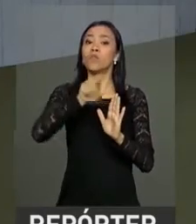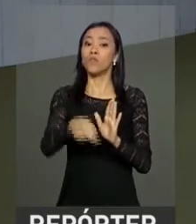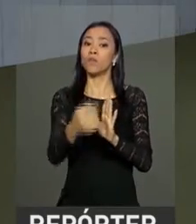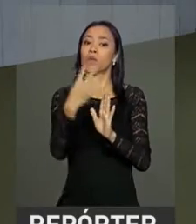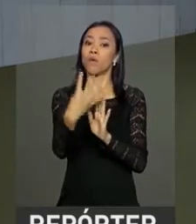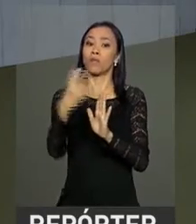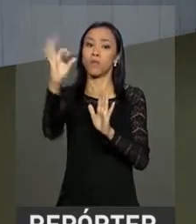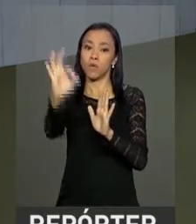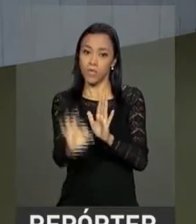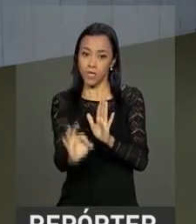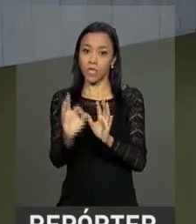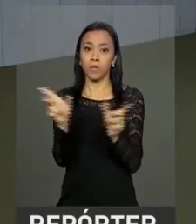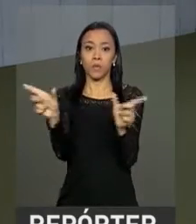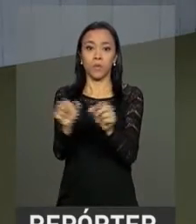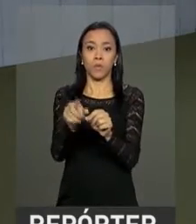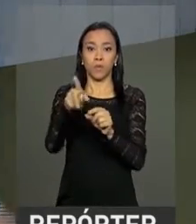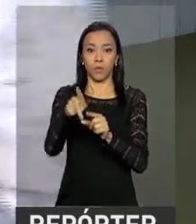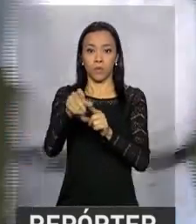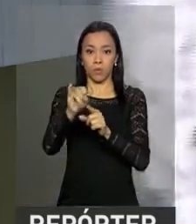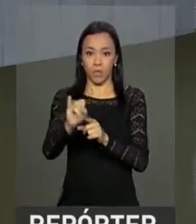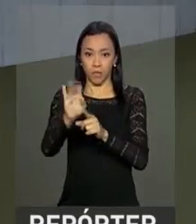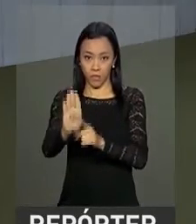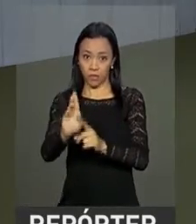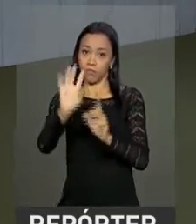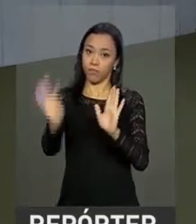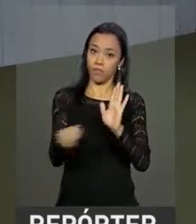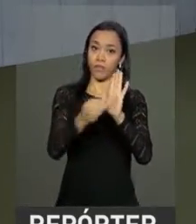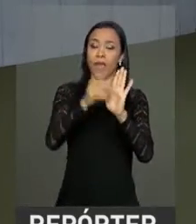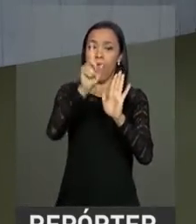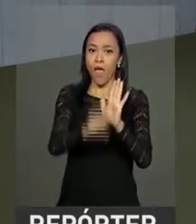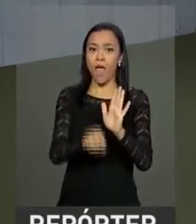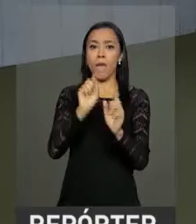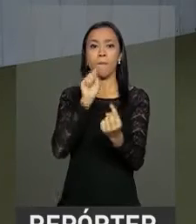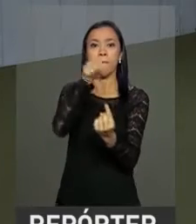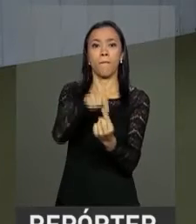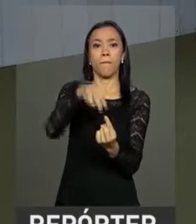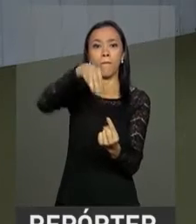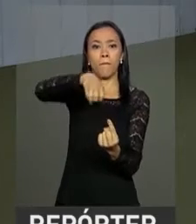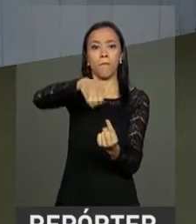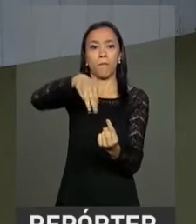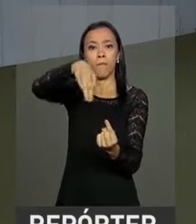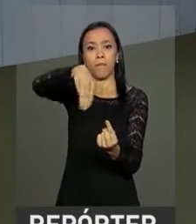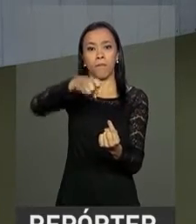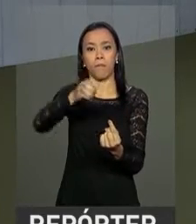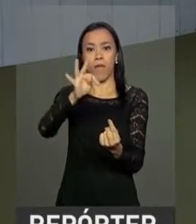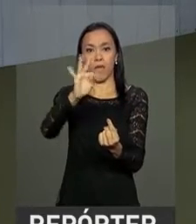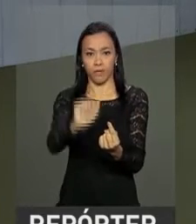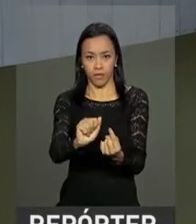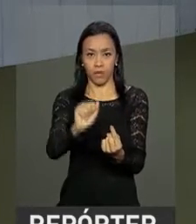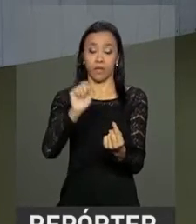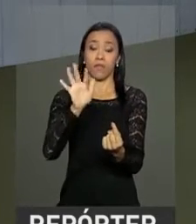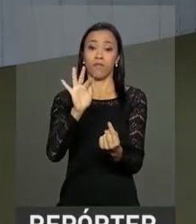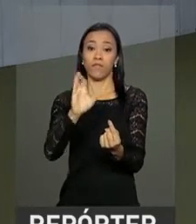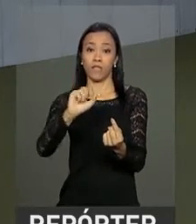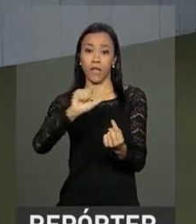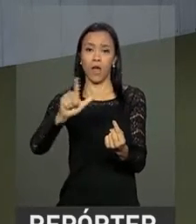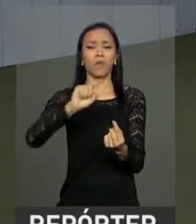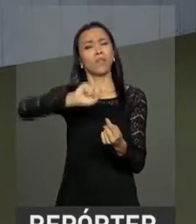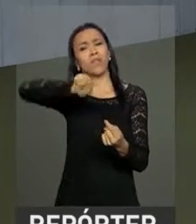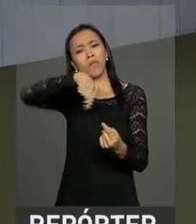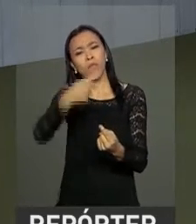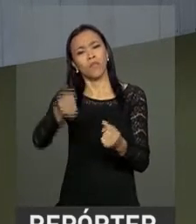PIB como meta fiscal e esse valor como meta fiscal para o ano que vem depois da aprovação do texto-base Ainda foram analisados